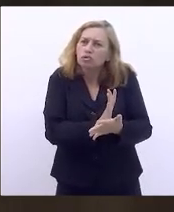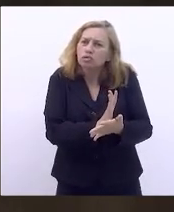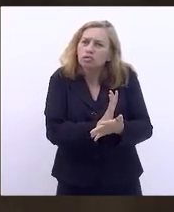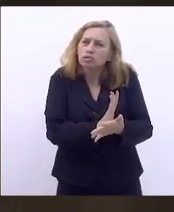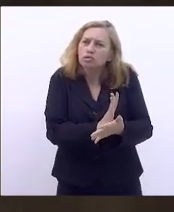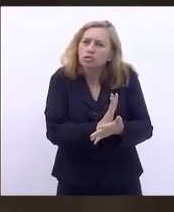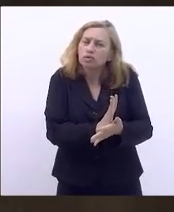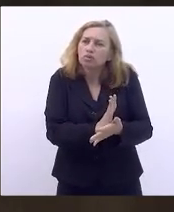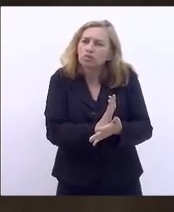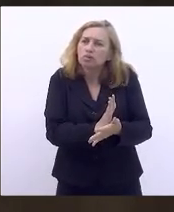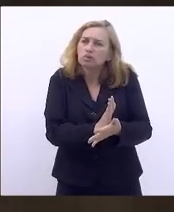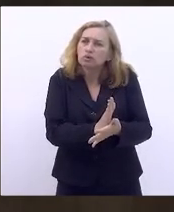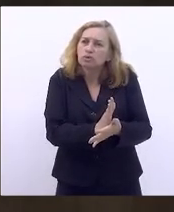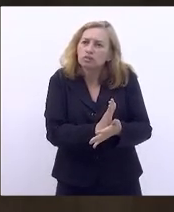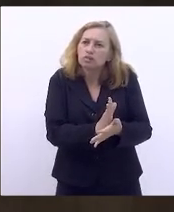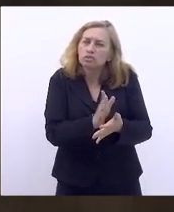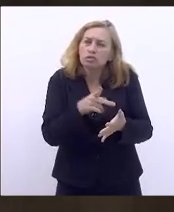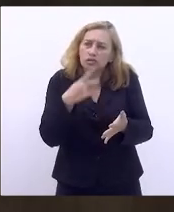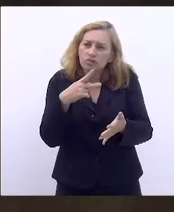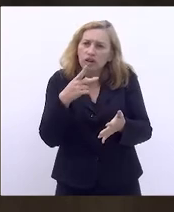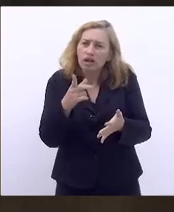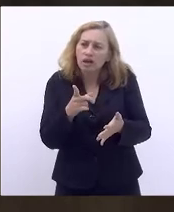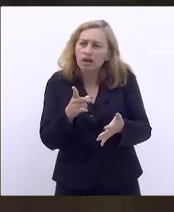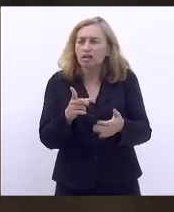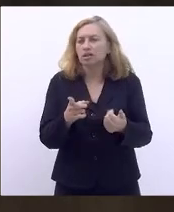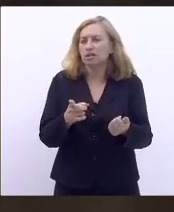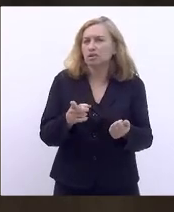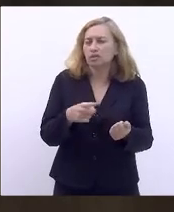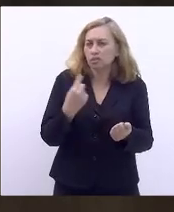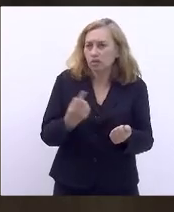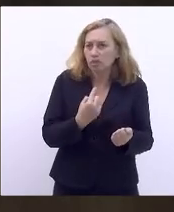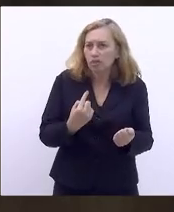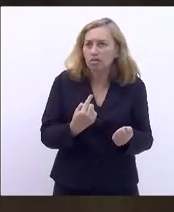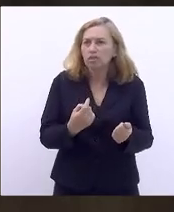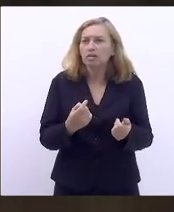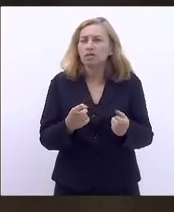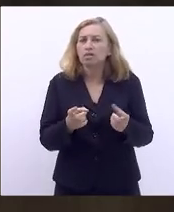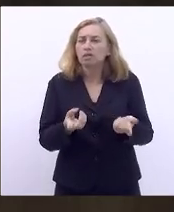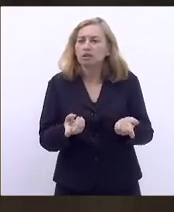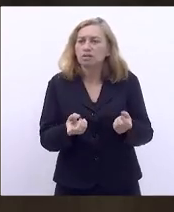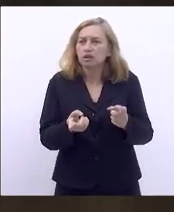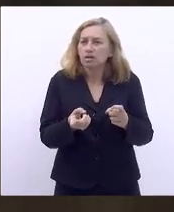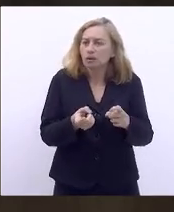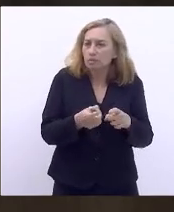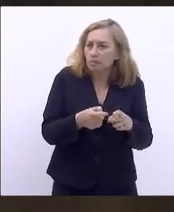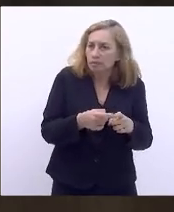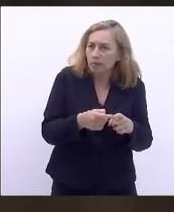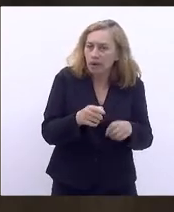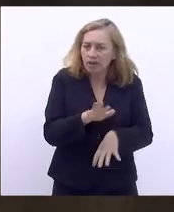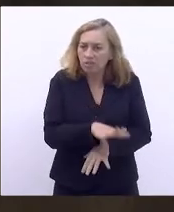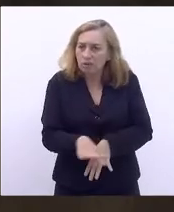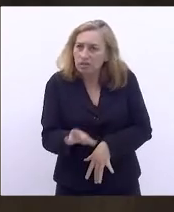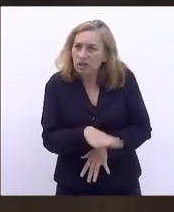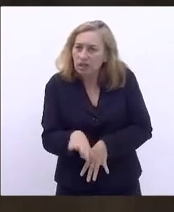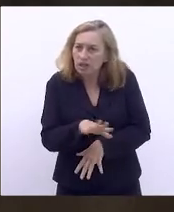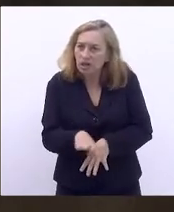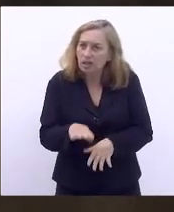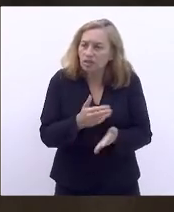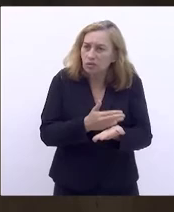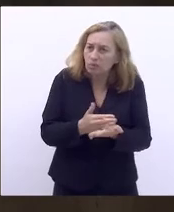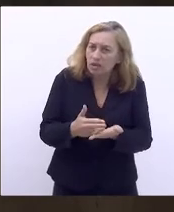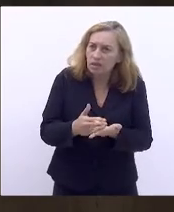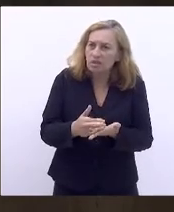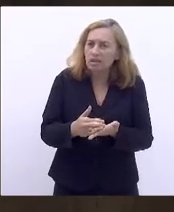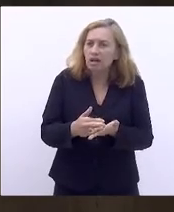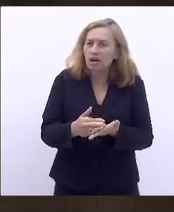ponderações que nós fizemos. Os pediatras começaram a atender clínico, os clínicos também que tinham conhecimento pediátrico começaram a dar